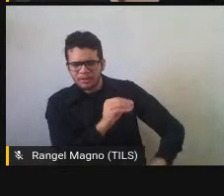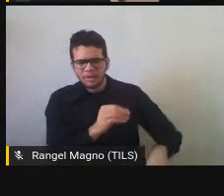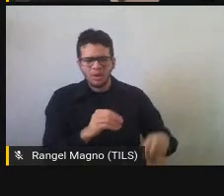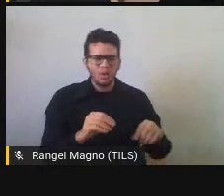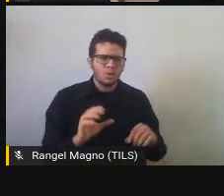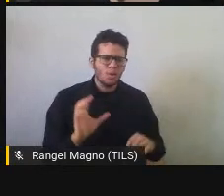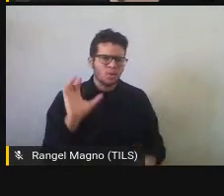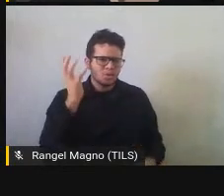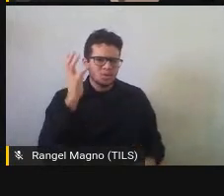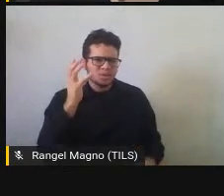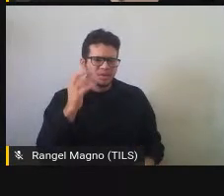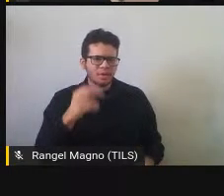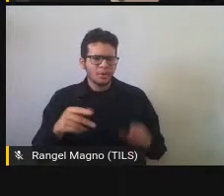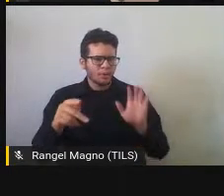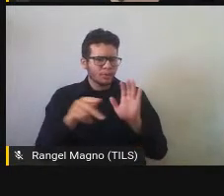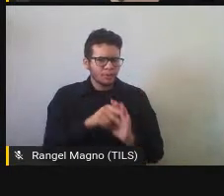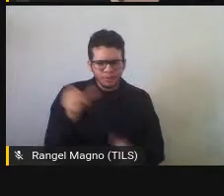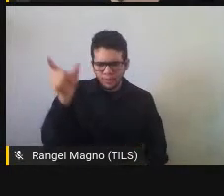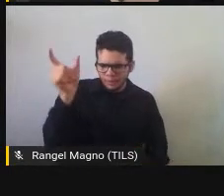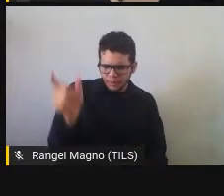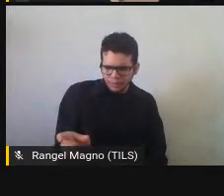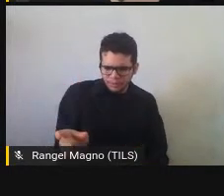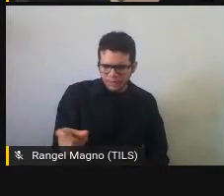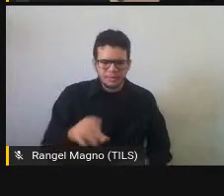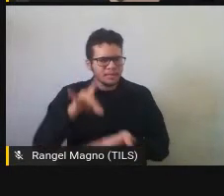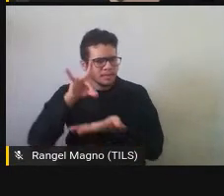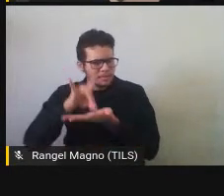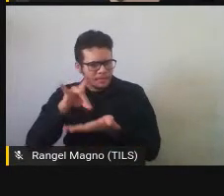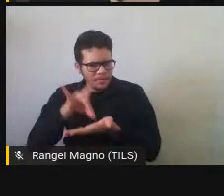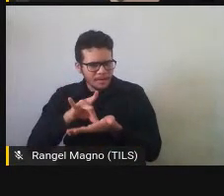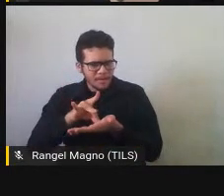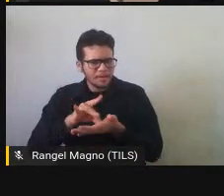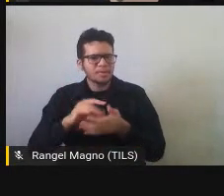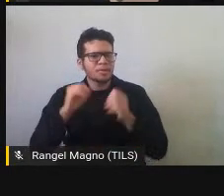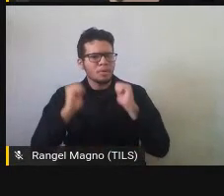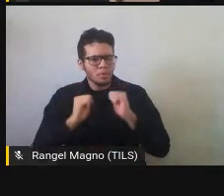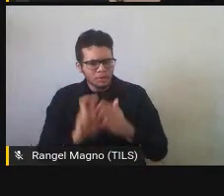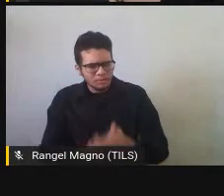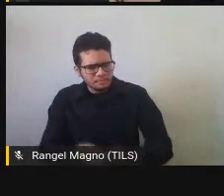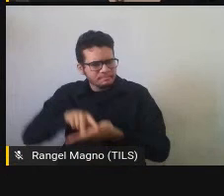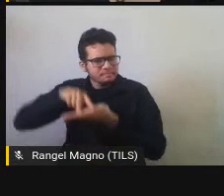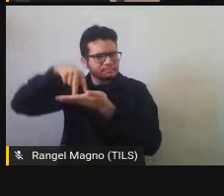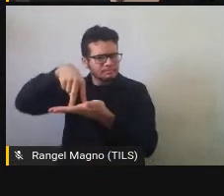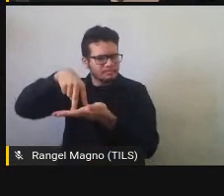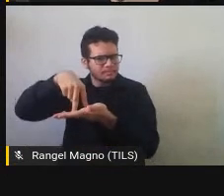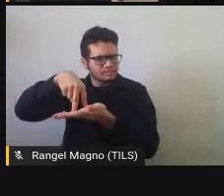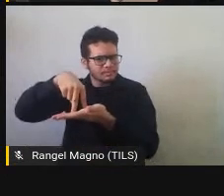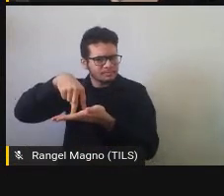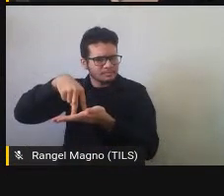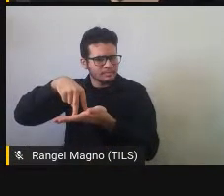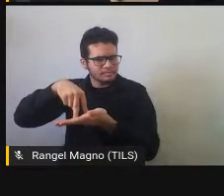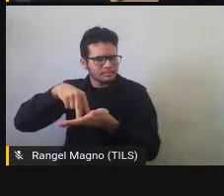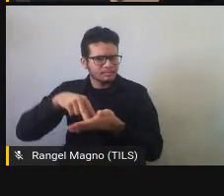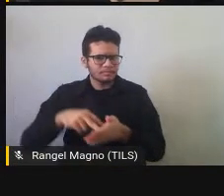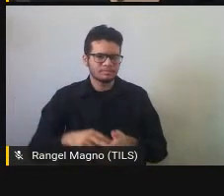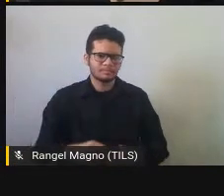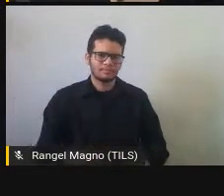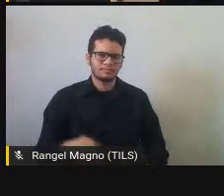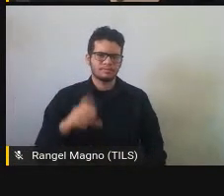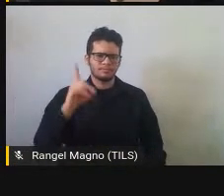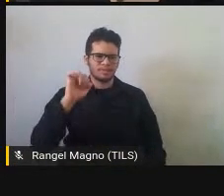objeto definido o espectro da verdade pode se erguer testemunha da incompletude e do